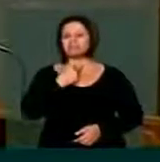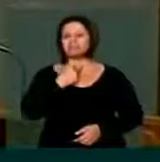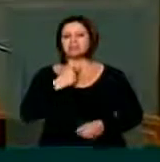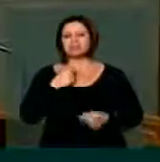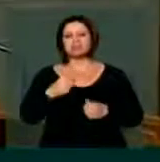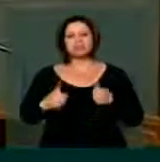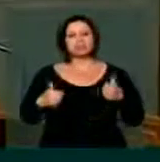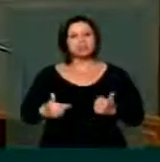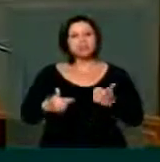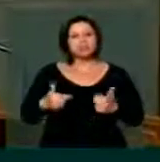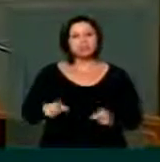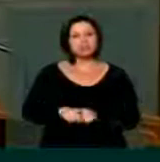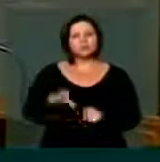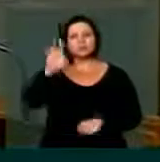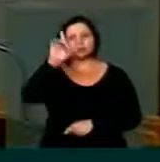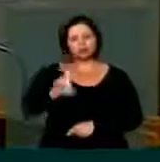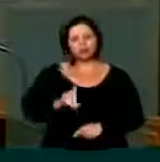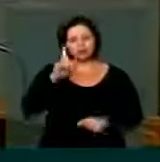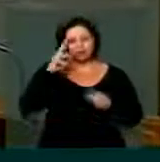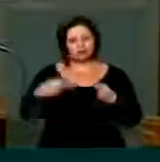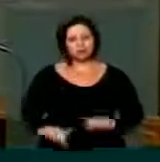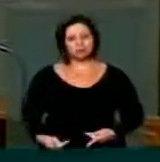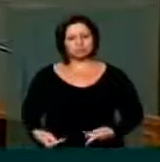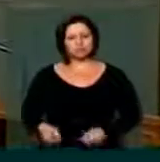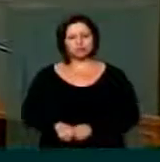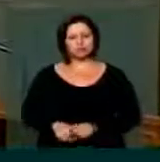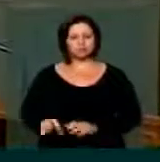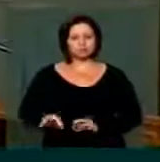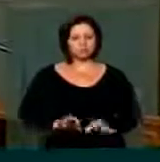frente dessas batalhas pelos direitos civis